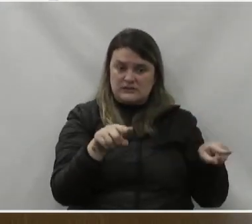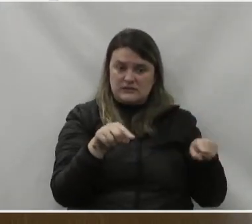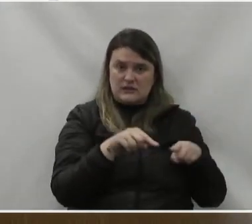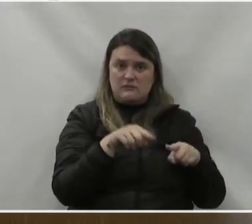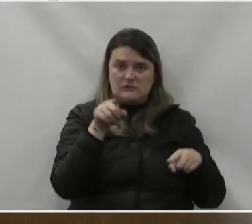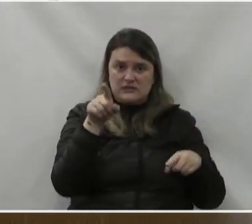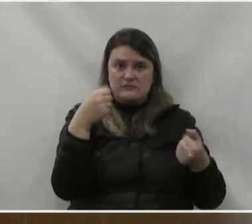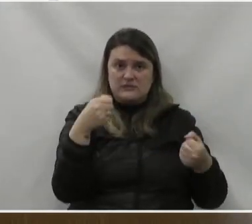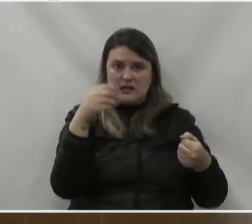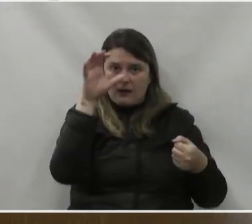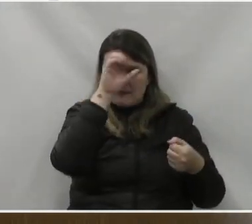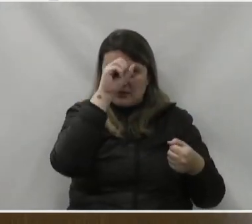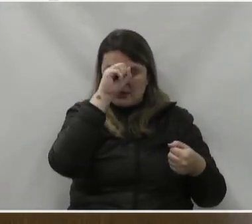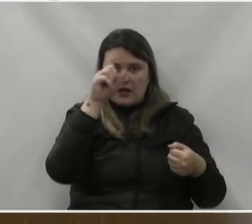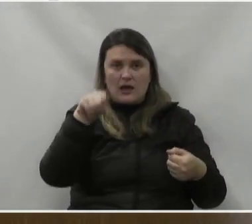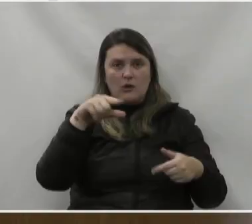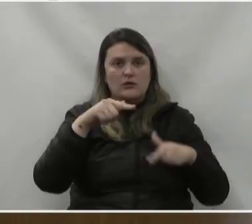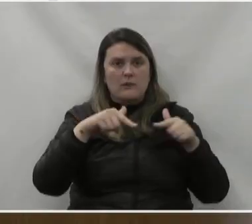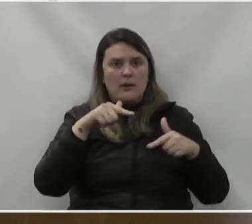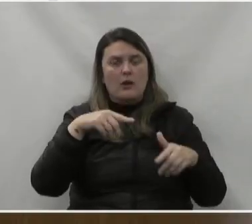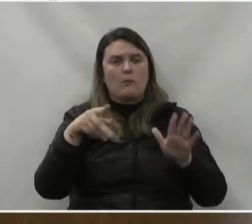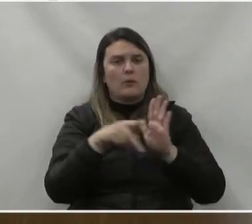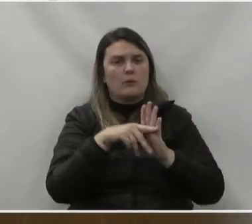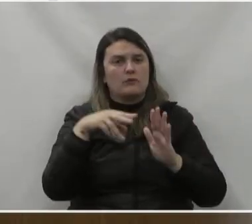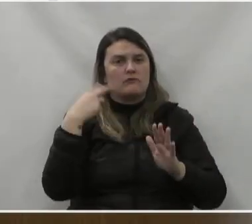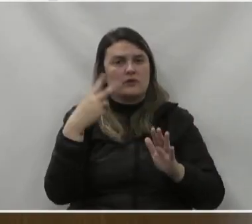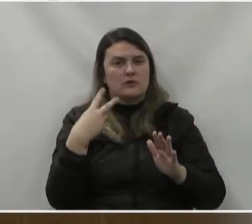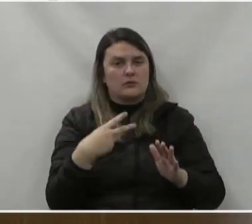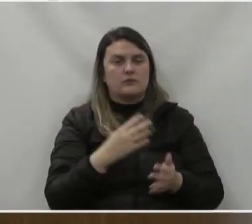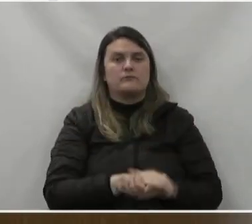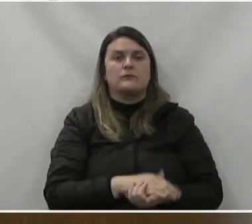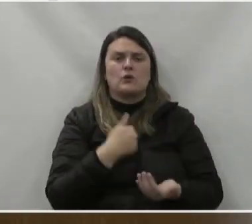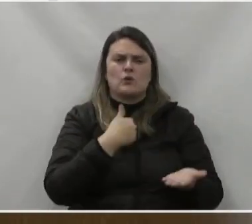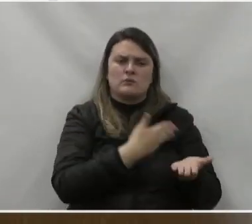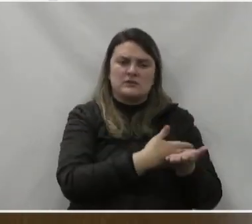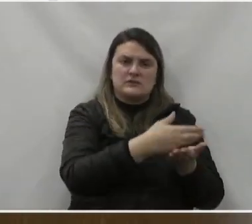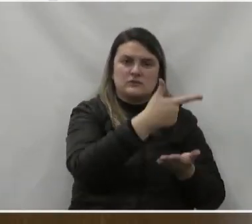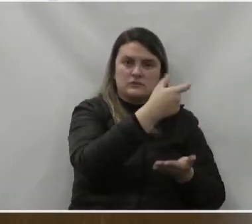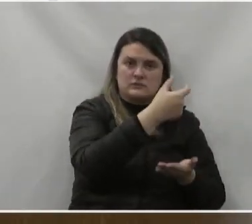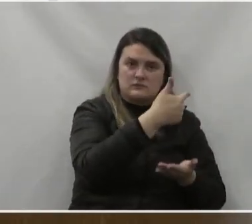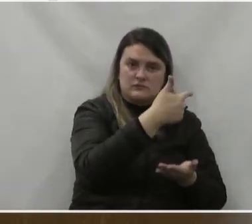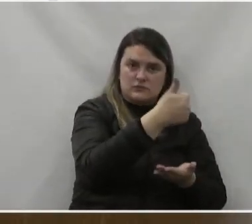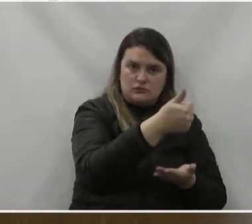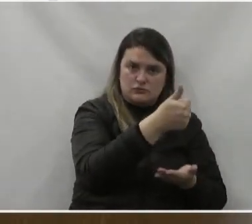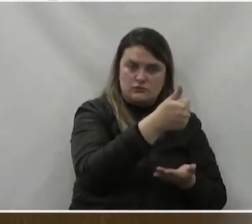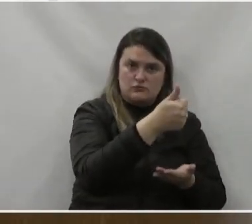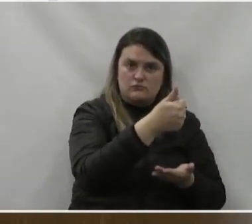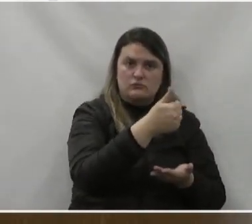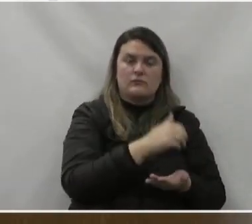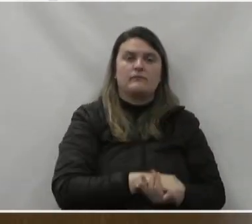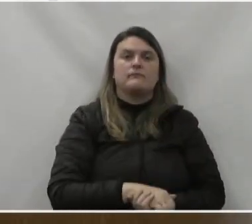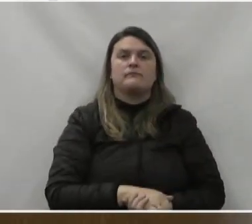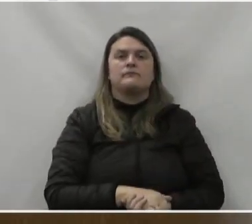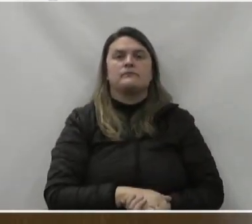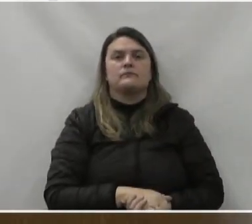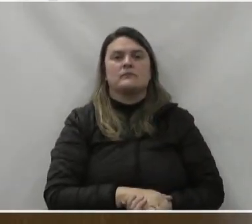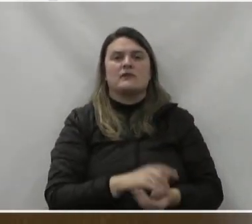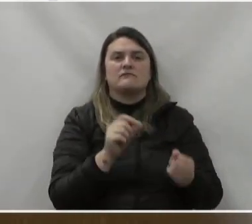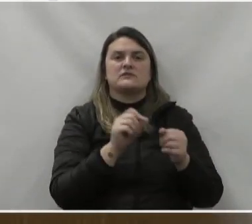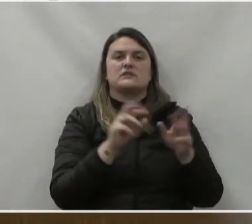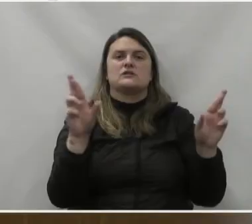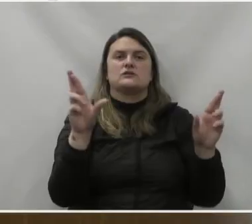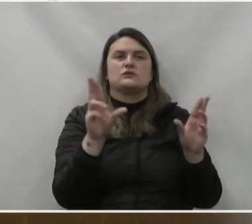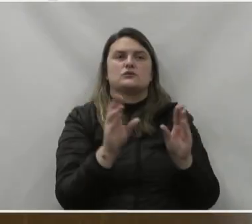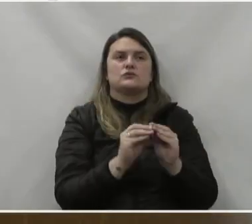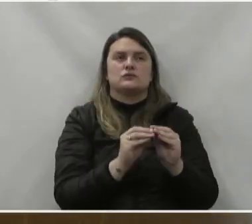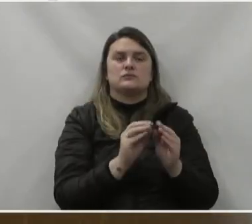que aprender, é o dia a dia do vereador. Então, desde o início do meu mandato, 2021, eu vou resumir aqui, porque meu